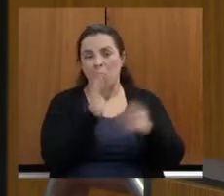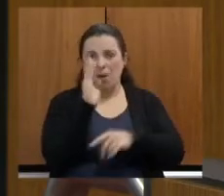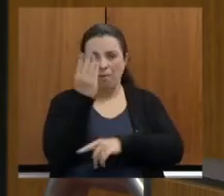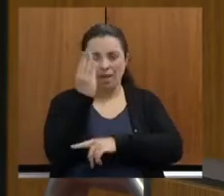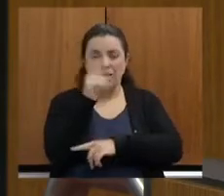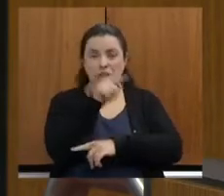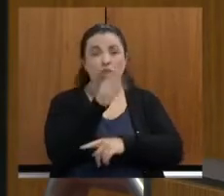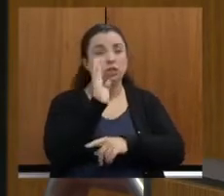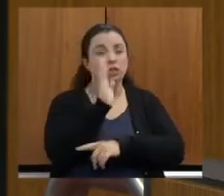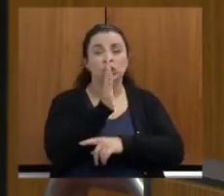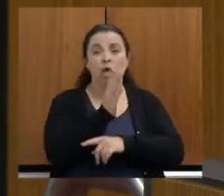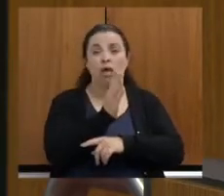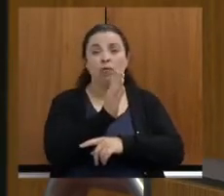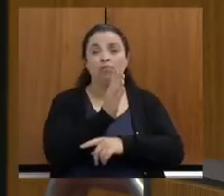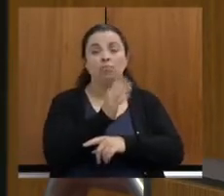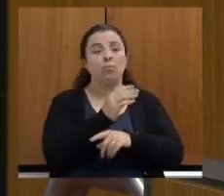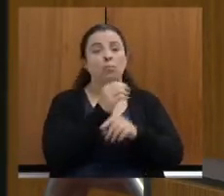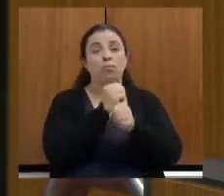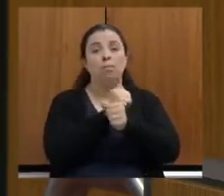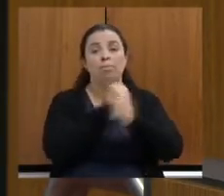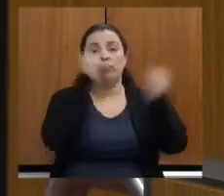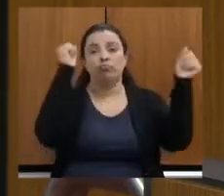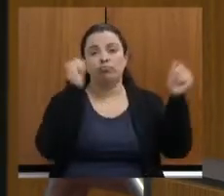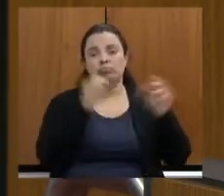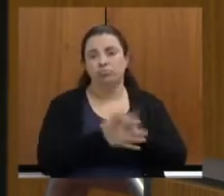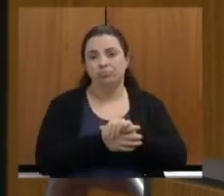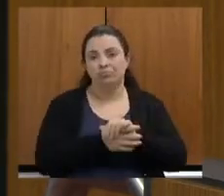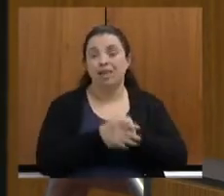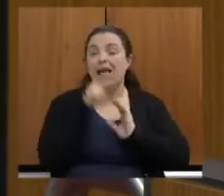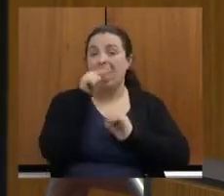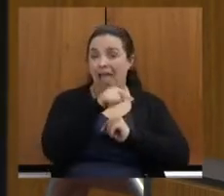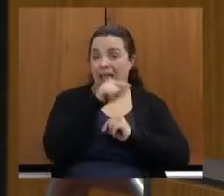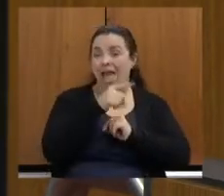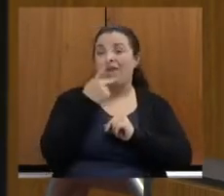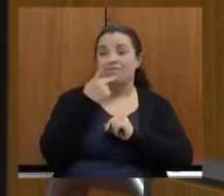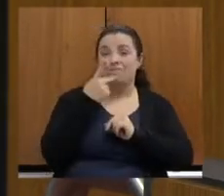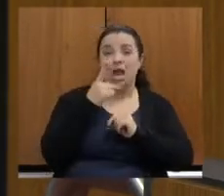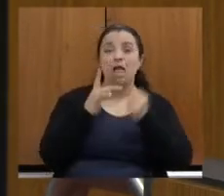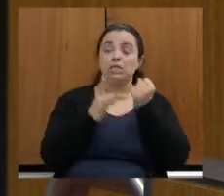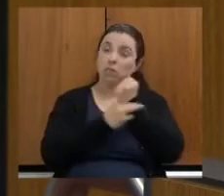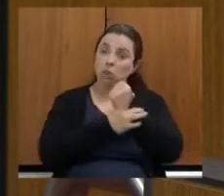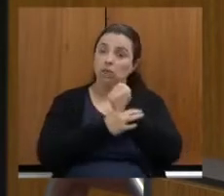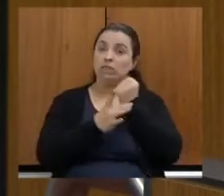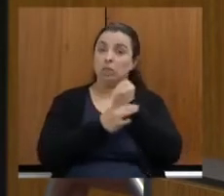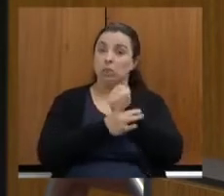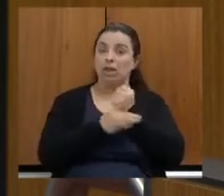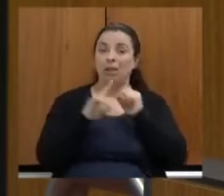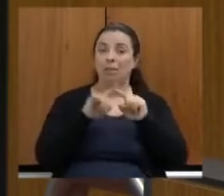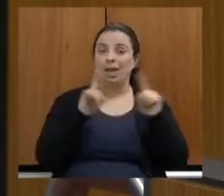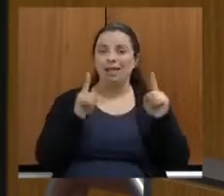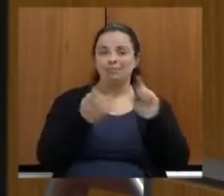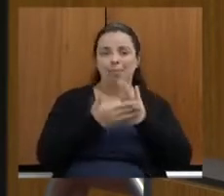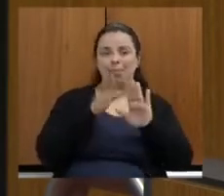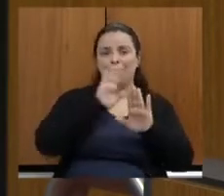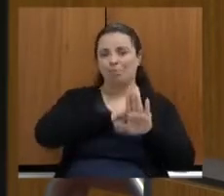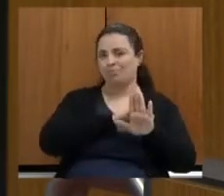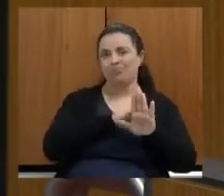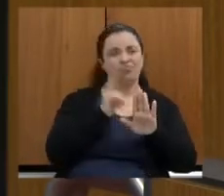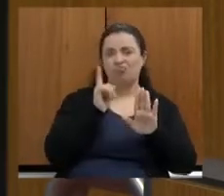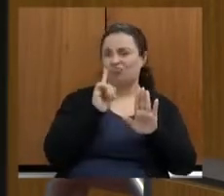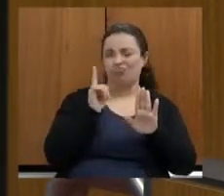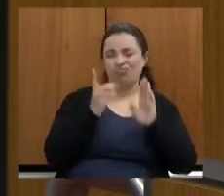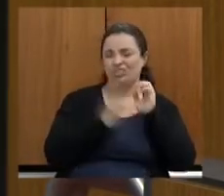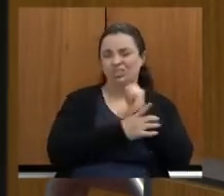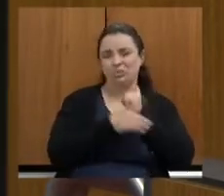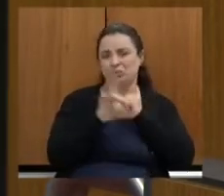segurança mas eles não nos dão a segurança porque eles não nos ouvem quem vai morar no Rei assentamento para o resto da vida somos nós então